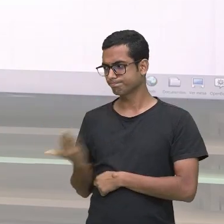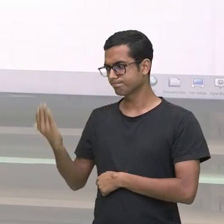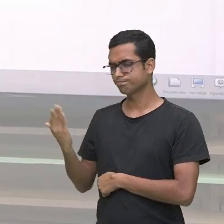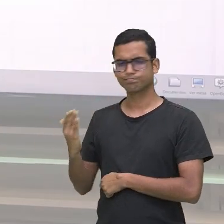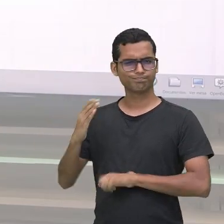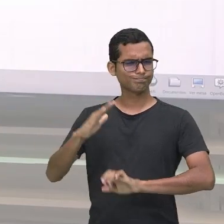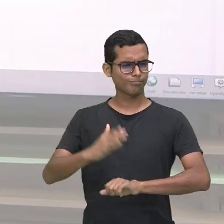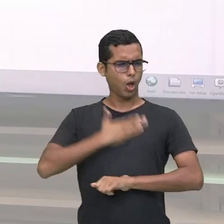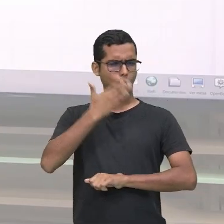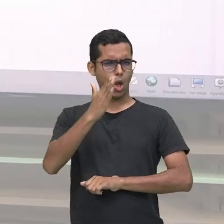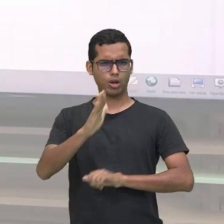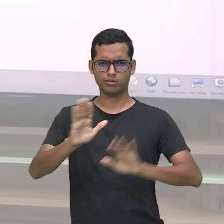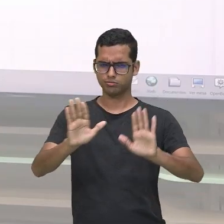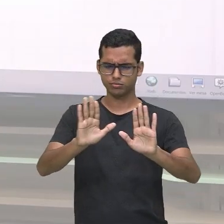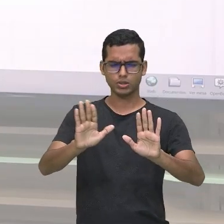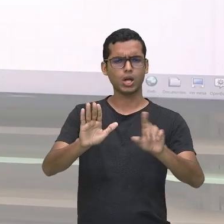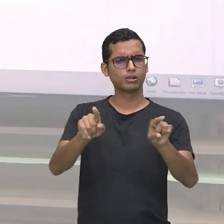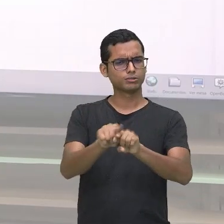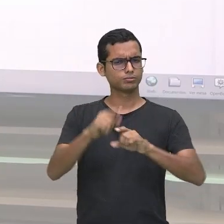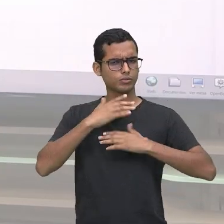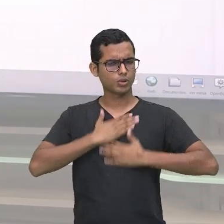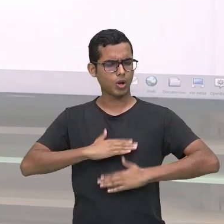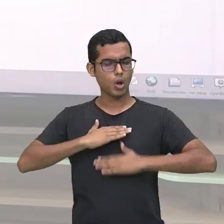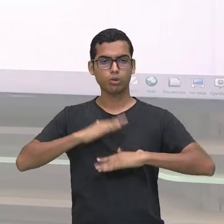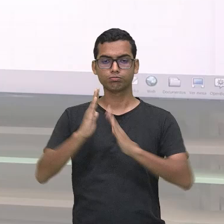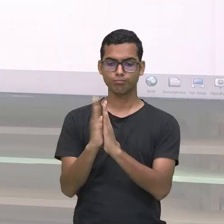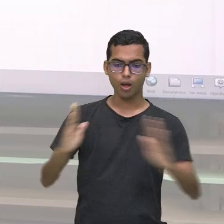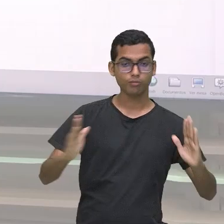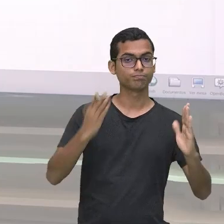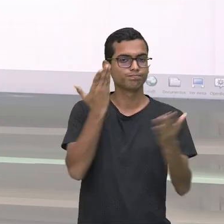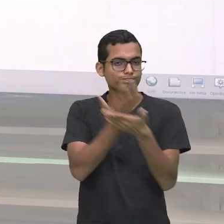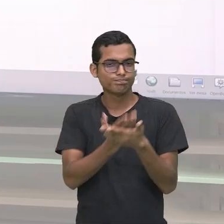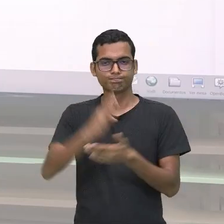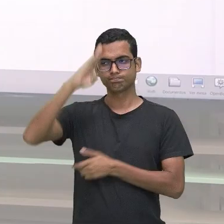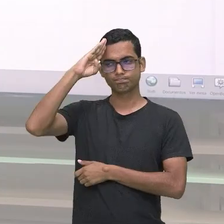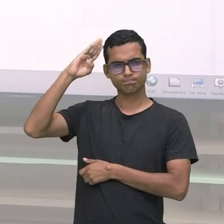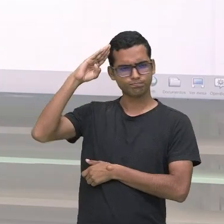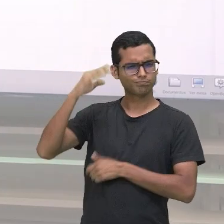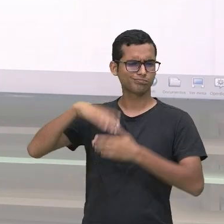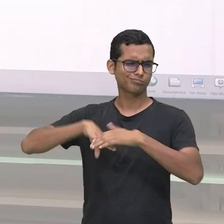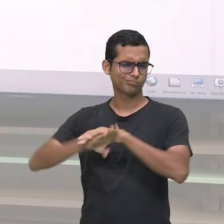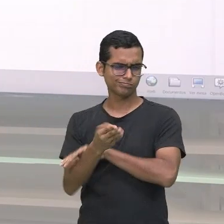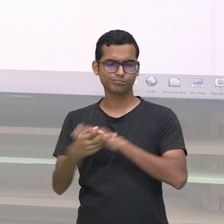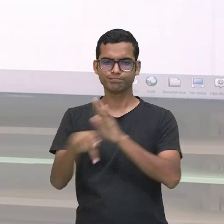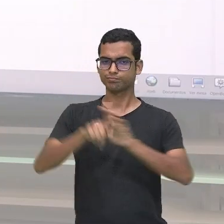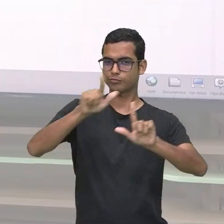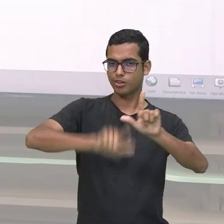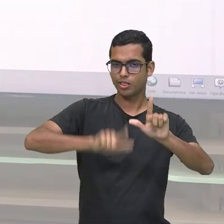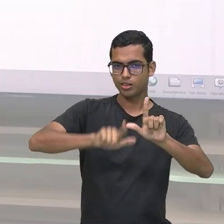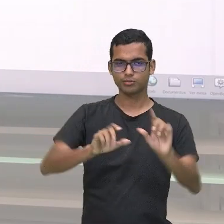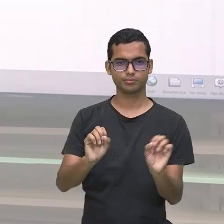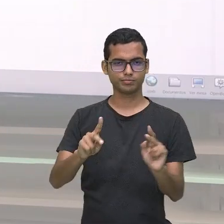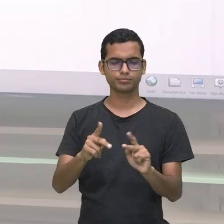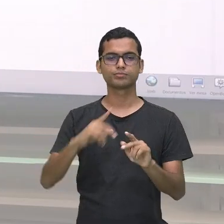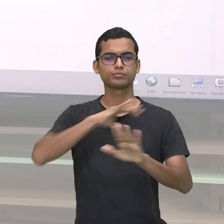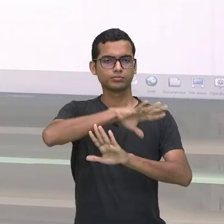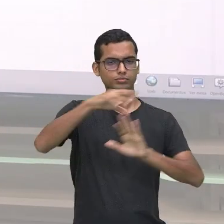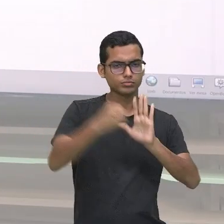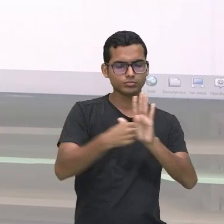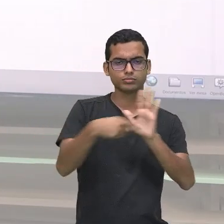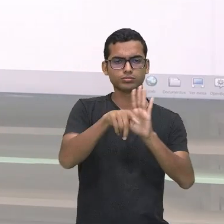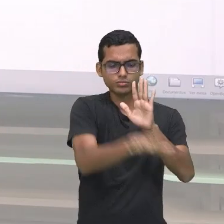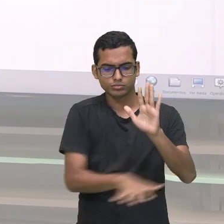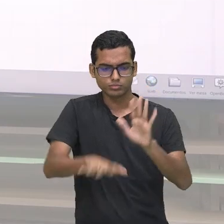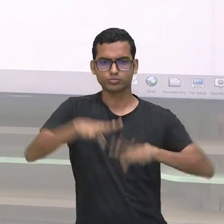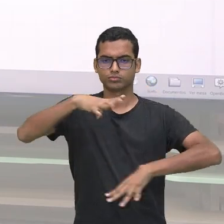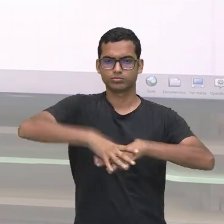vida acadêmica, você vai se acostumar com essas letras aí, com esses símbolos matemáticos, tá bom? São muito utilizados